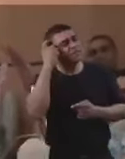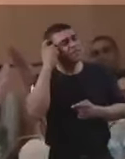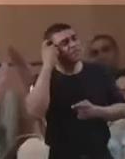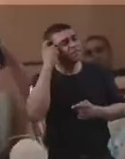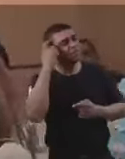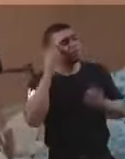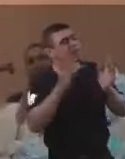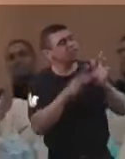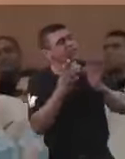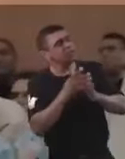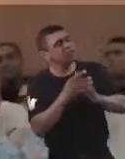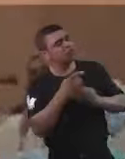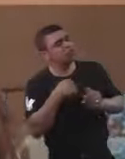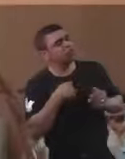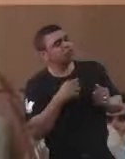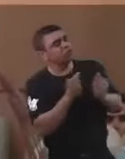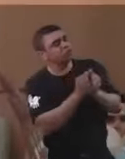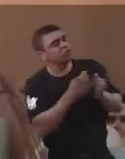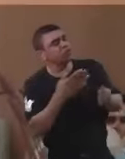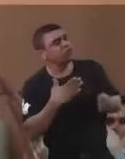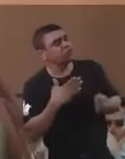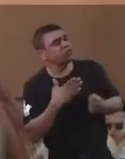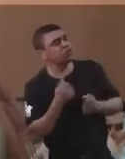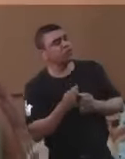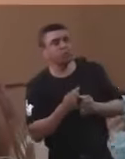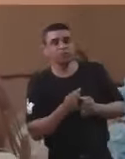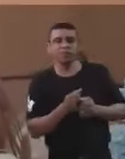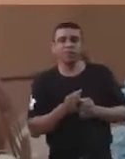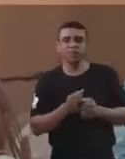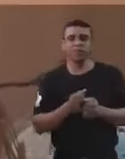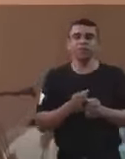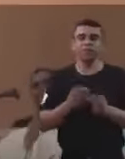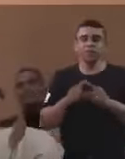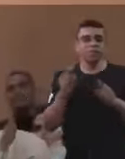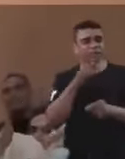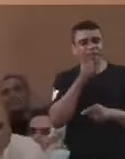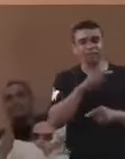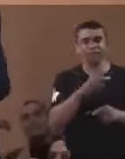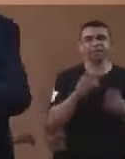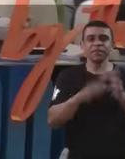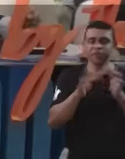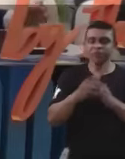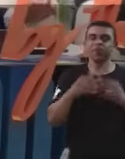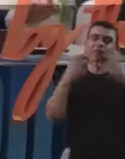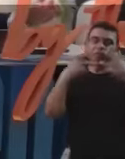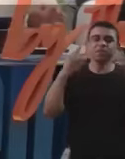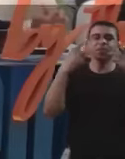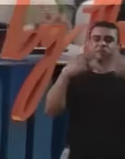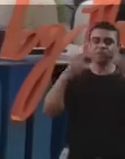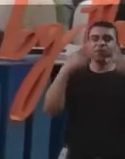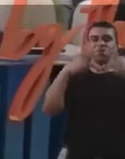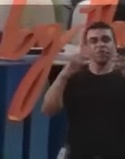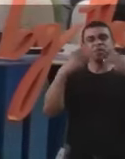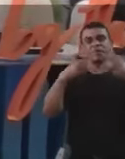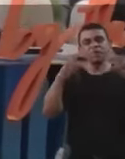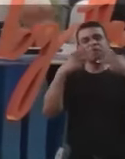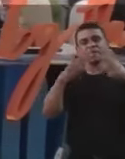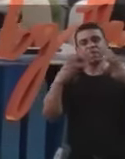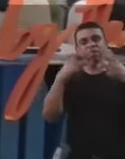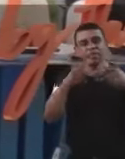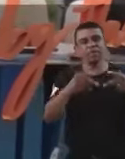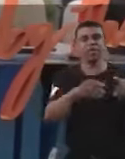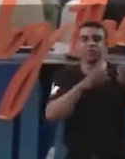Jesus está pregando, os discípulos tadinhos apanhando que só. E ele aqui fora, pensando em terreno.